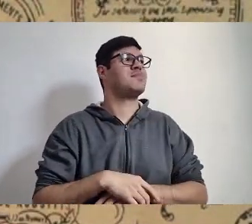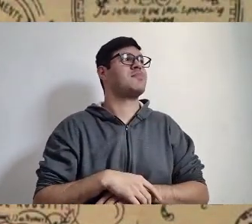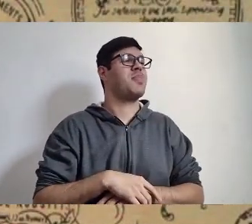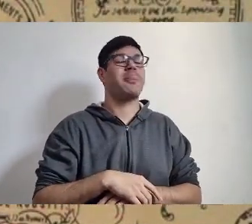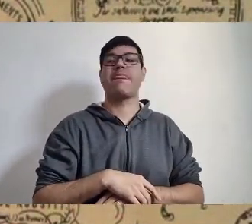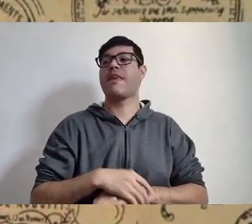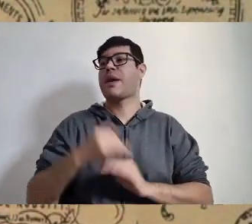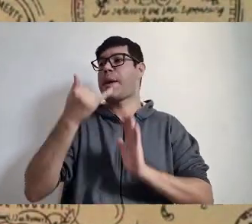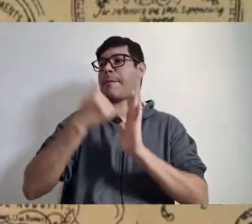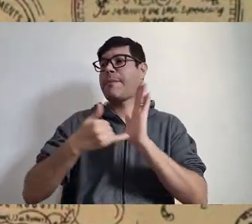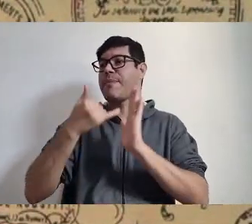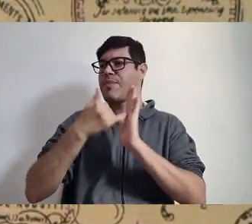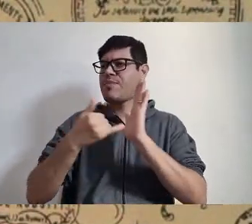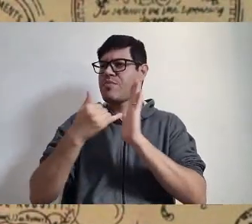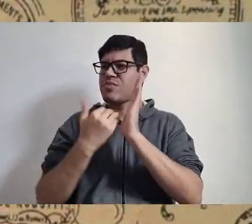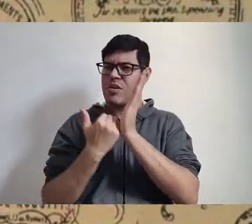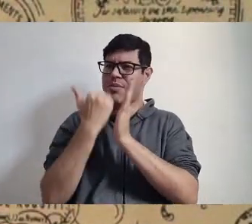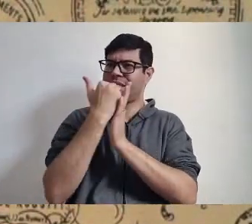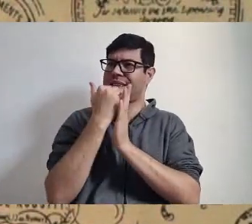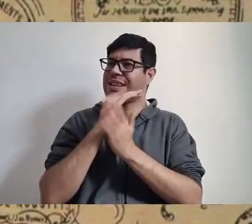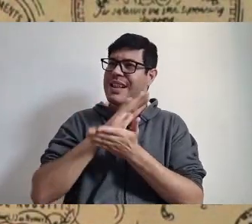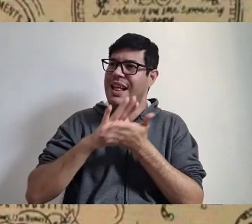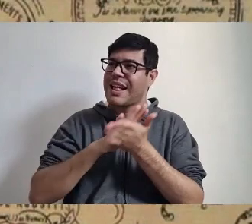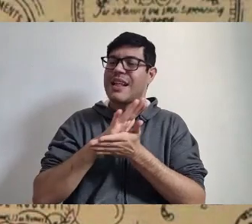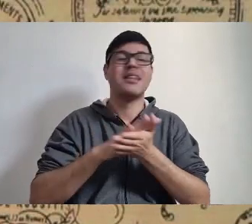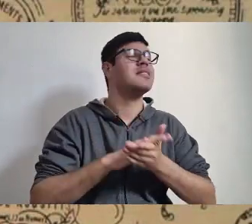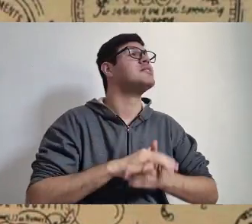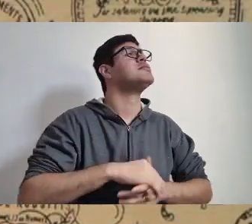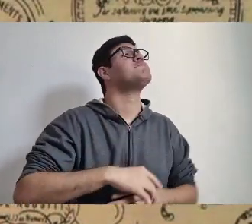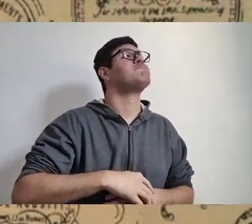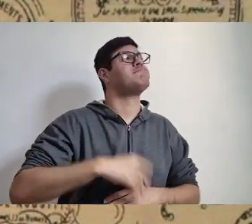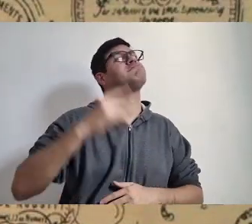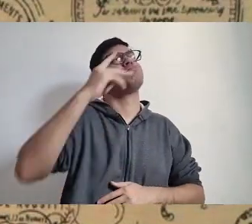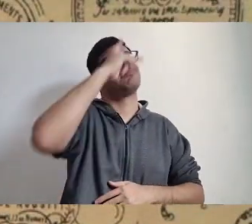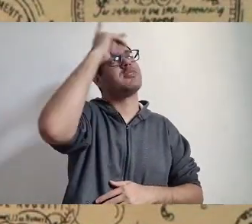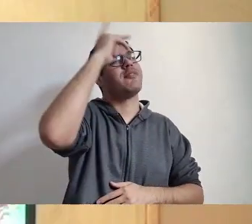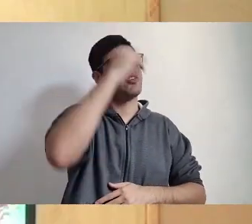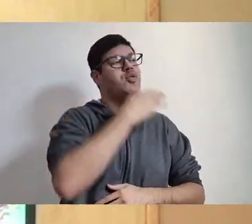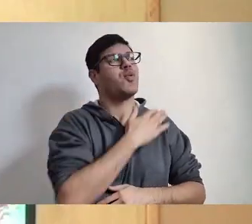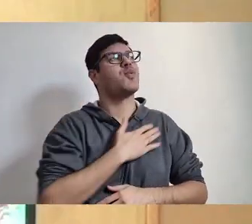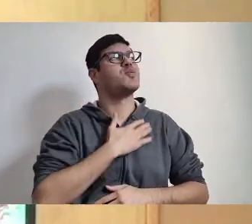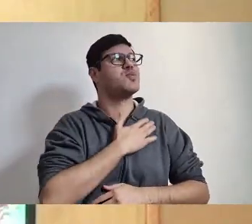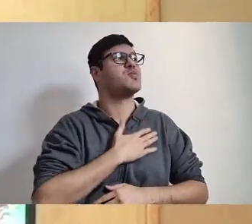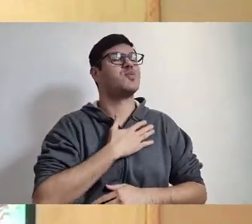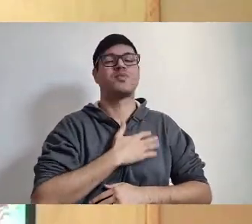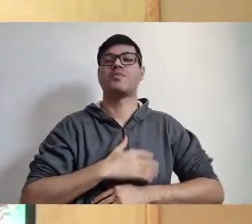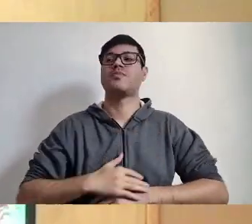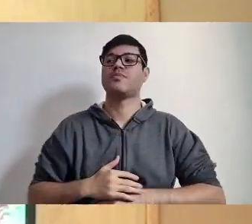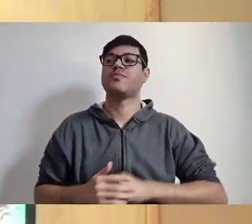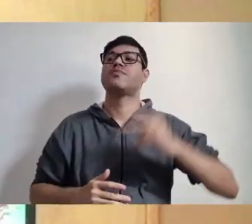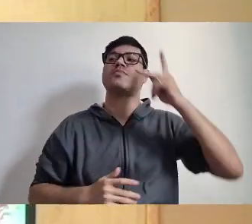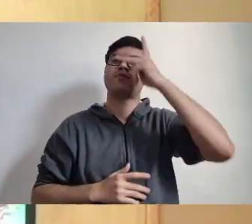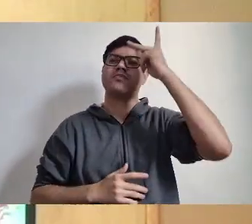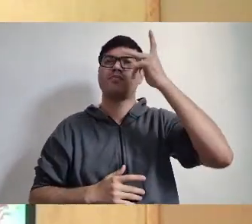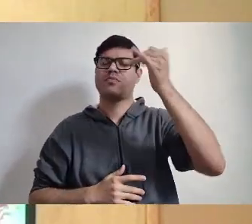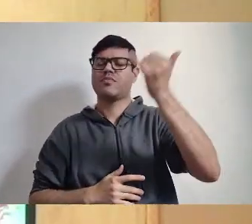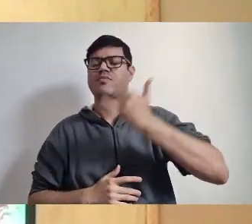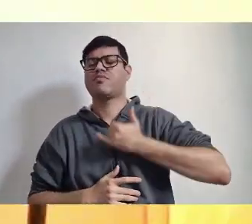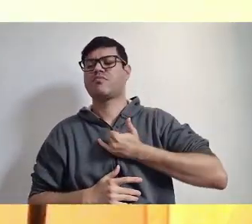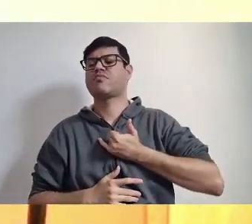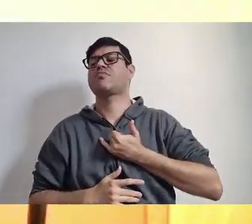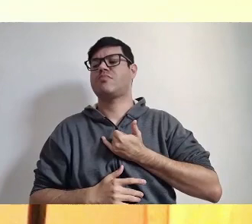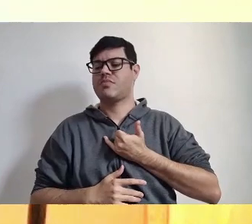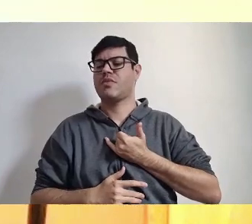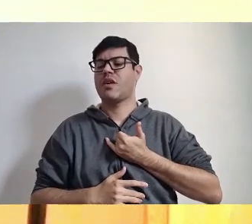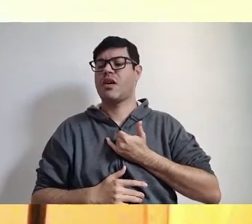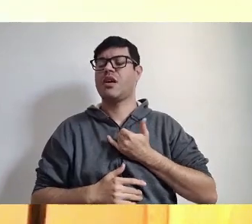interessante, né? É interessantíssimo. Bom, E o prefeito gostou da ideia, o prefeito viu? falou, já tinha me comentado uma coisa assim. Inclusive, eu acredito